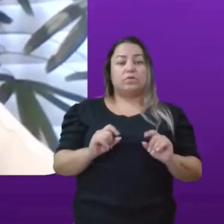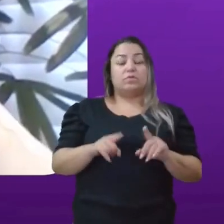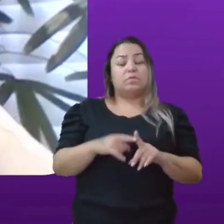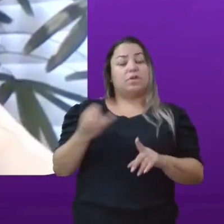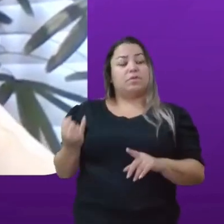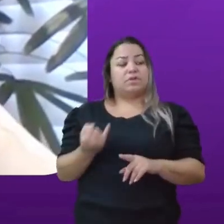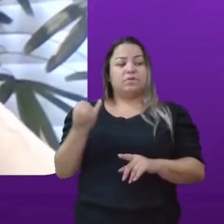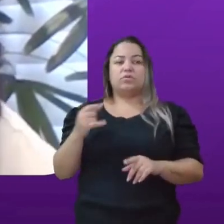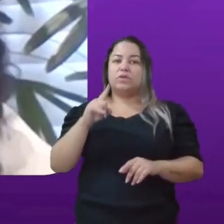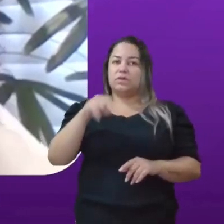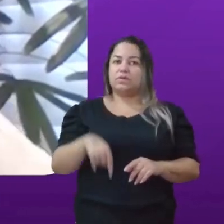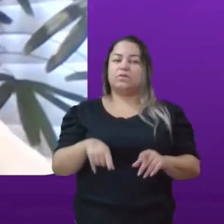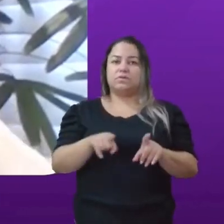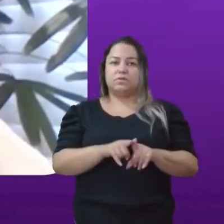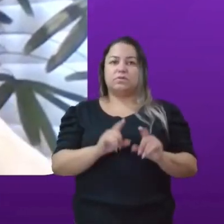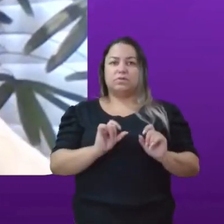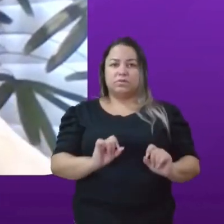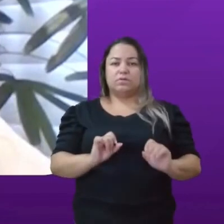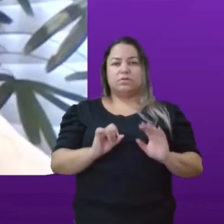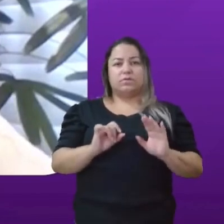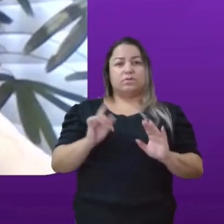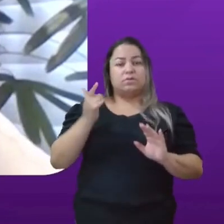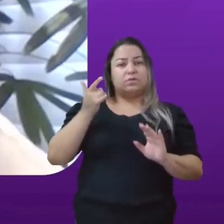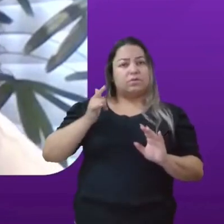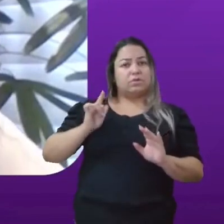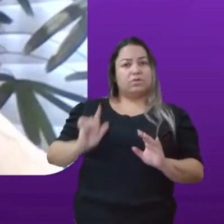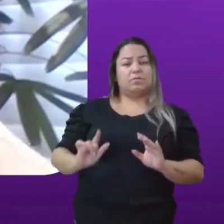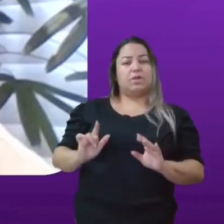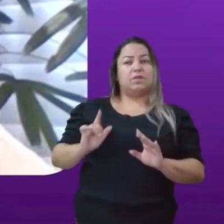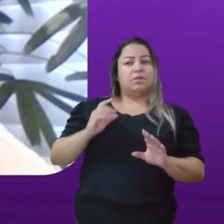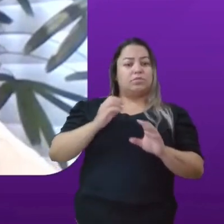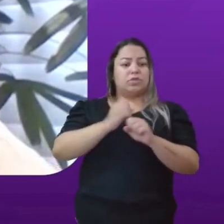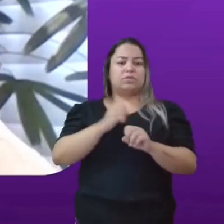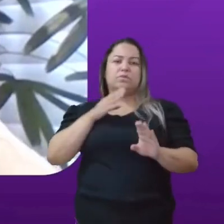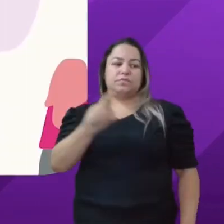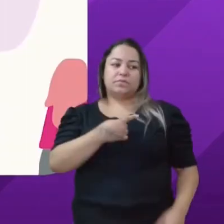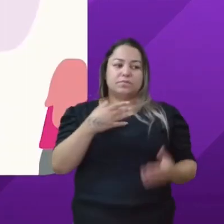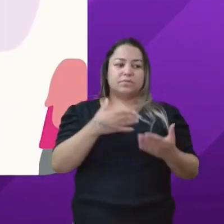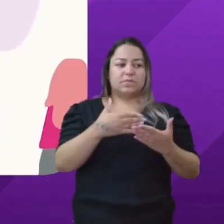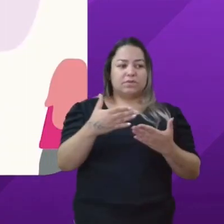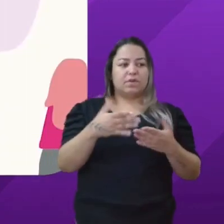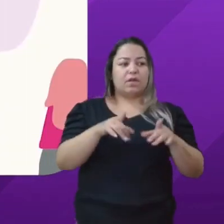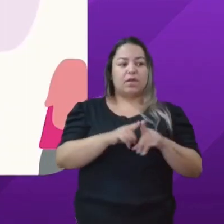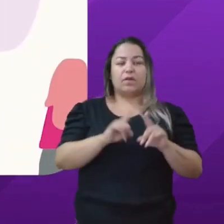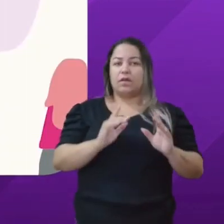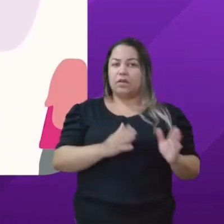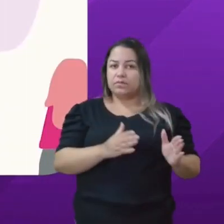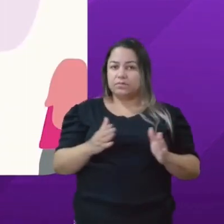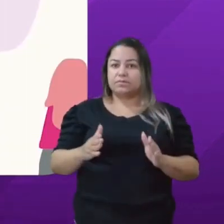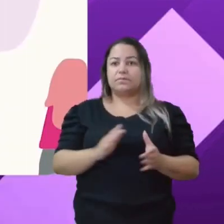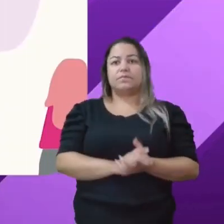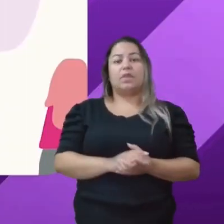relevantes, que são o da regressividade e o da progressividade, e o da tributação indireta e da tributação direta. A progressividade,